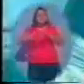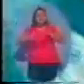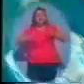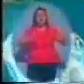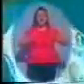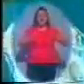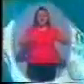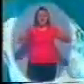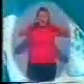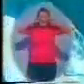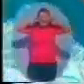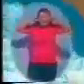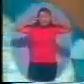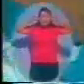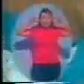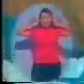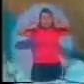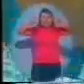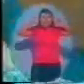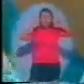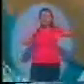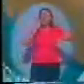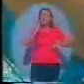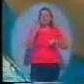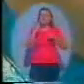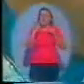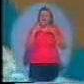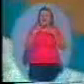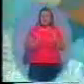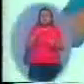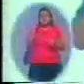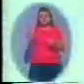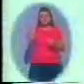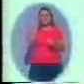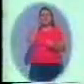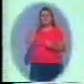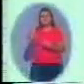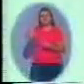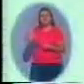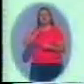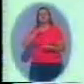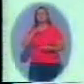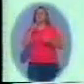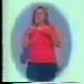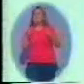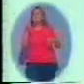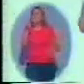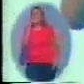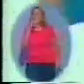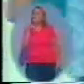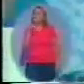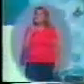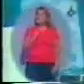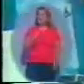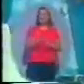Saiba ficar com a pessoa, com aquilo que a pessoa tem de bom. Deixar crescer os dois juntos significa isso.